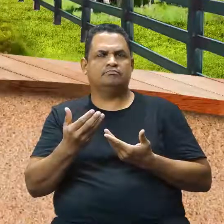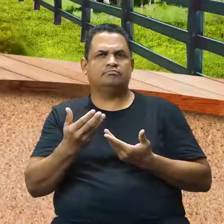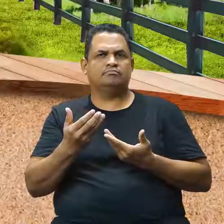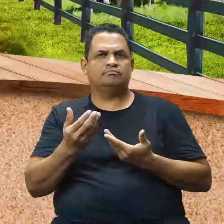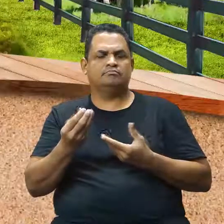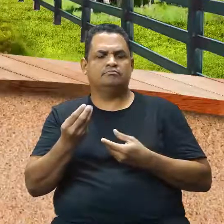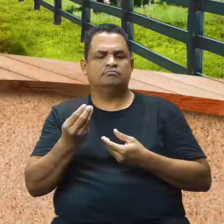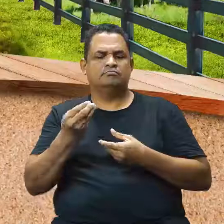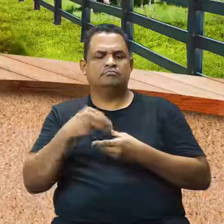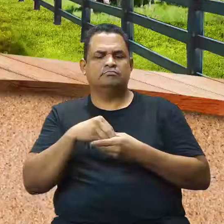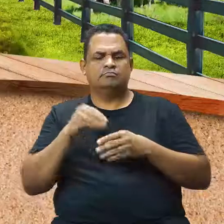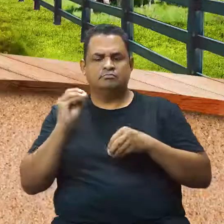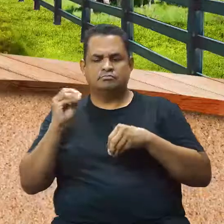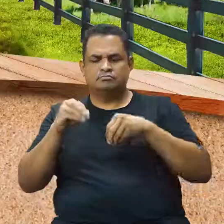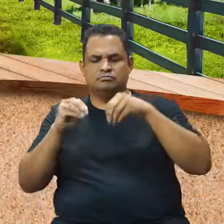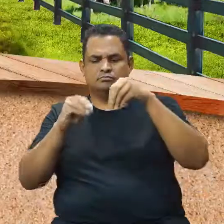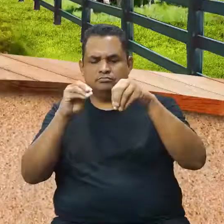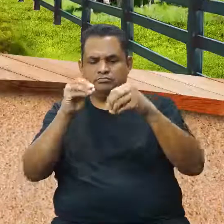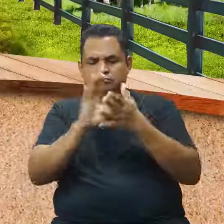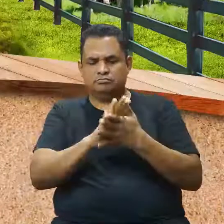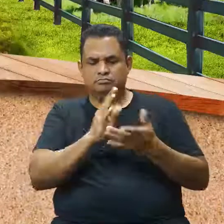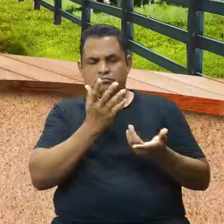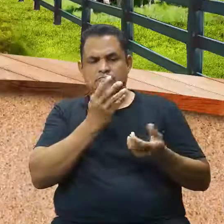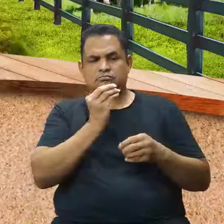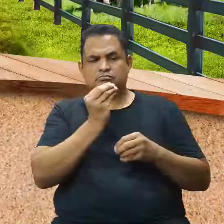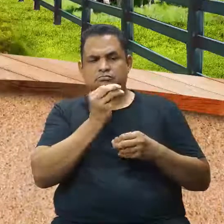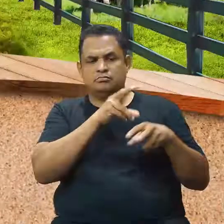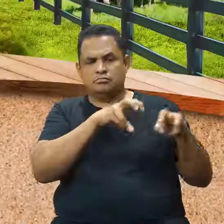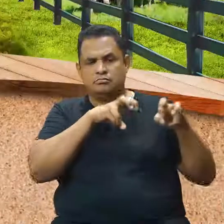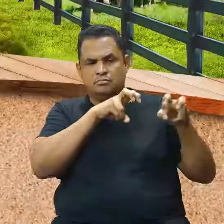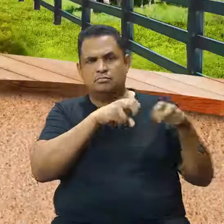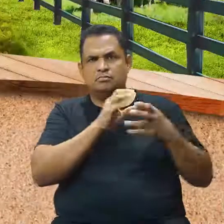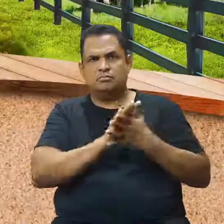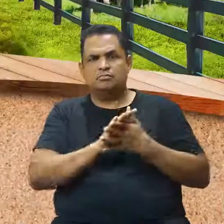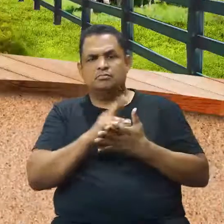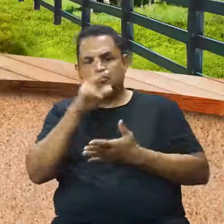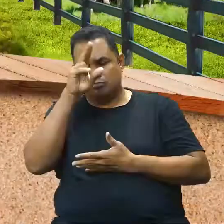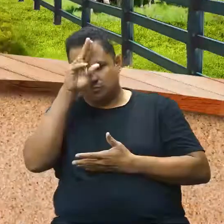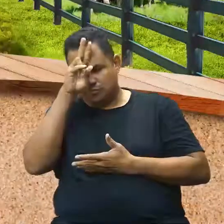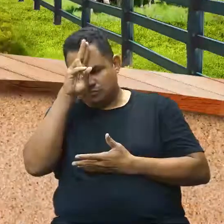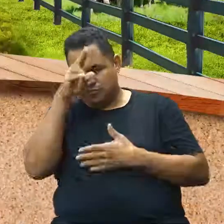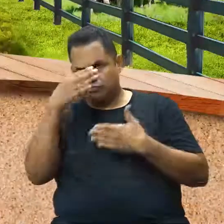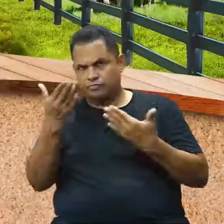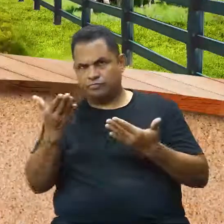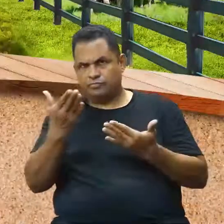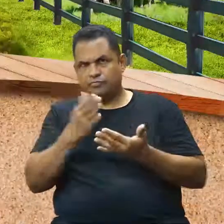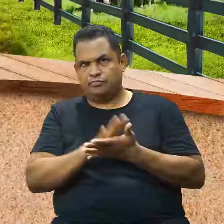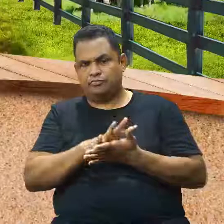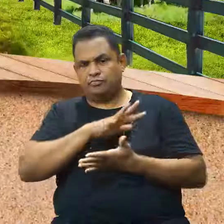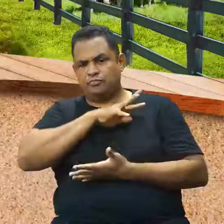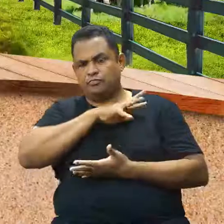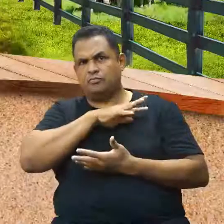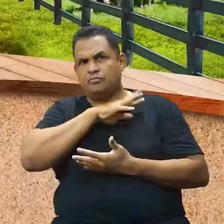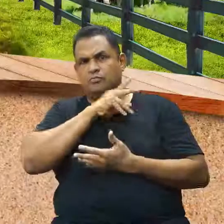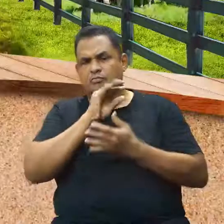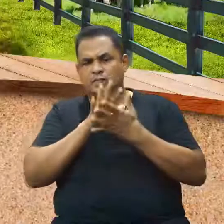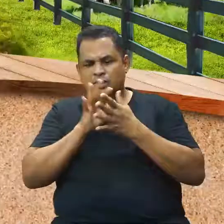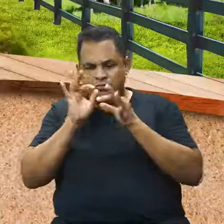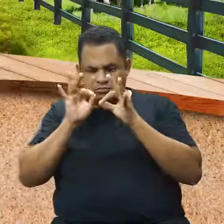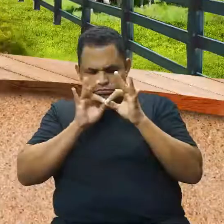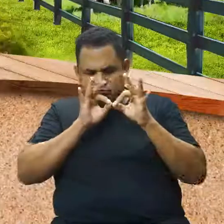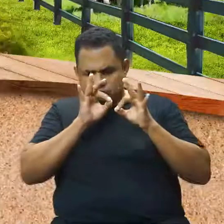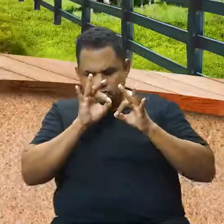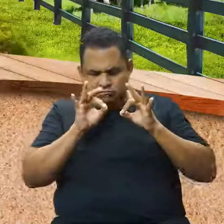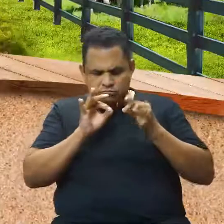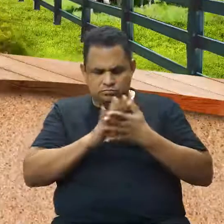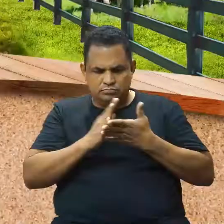do cultivo agrícola, praga são animais,